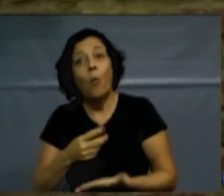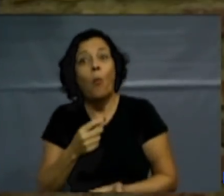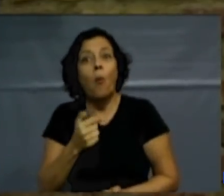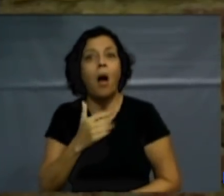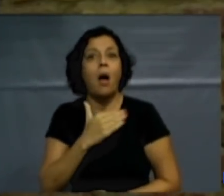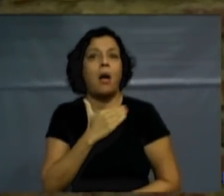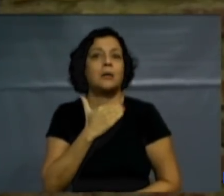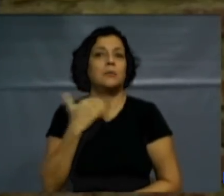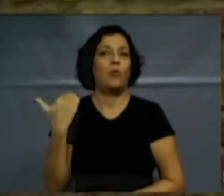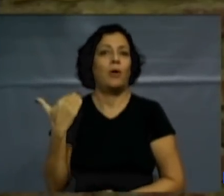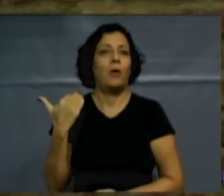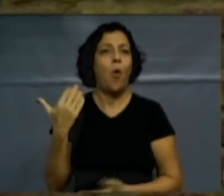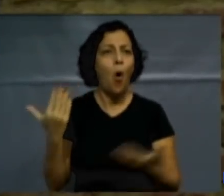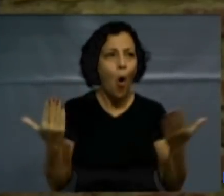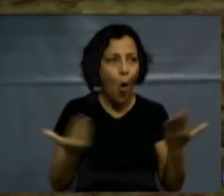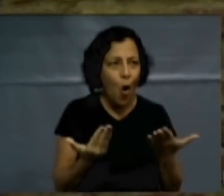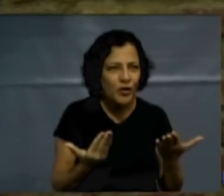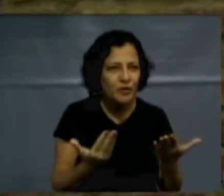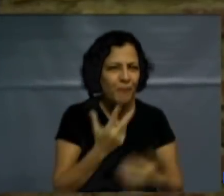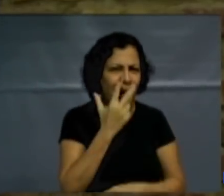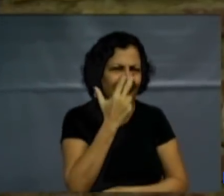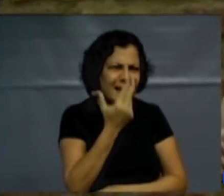Será que hoje está muito diferente disso, gente?